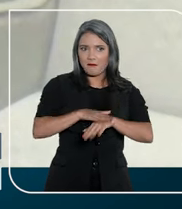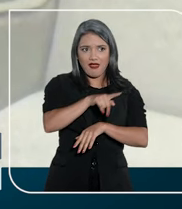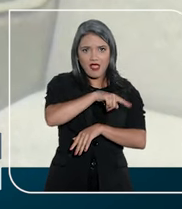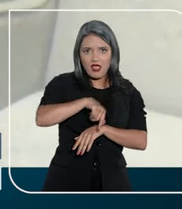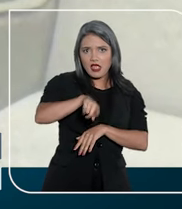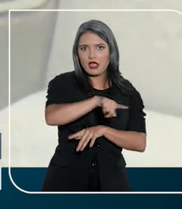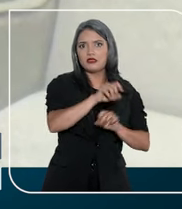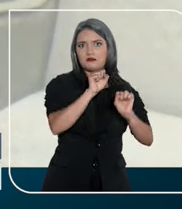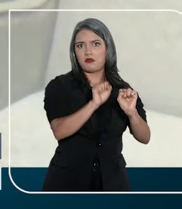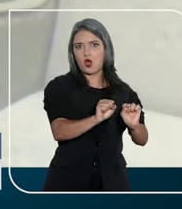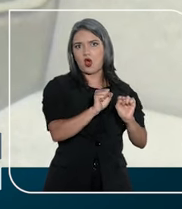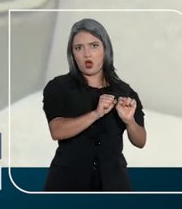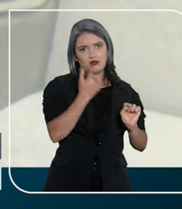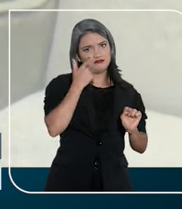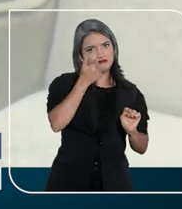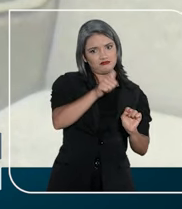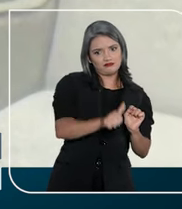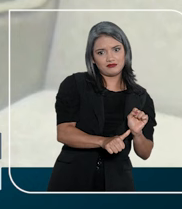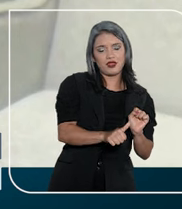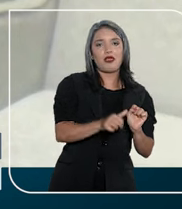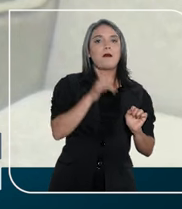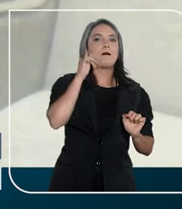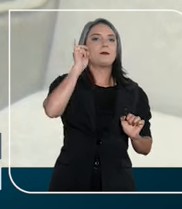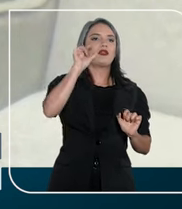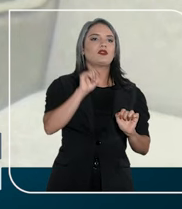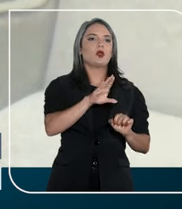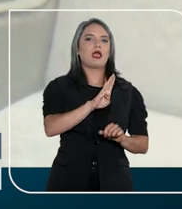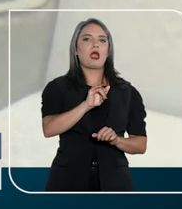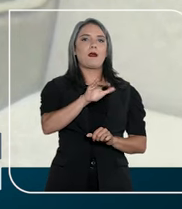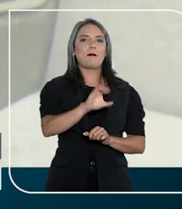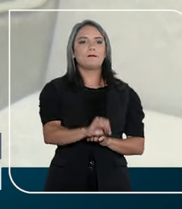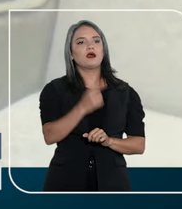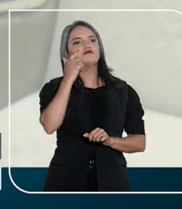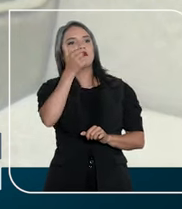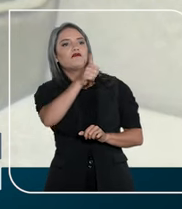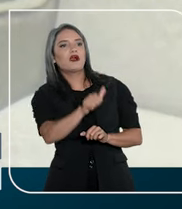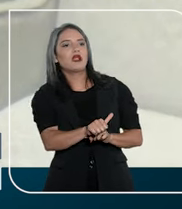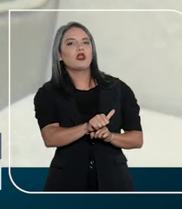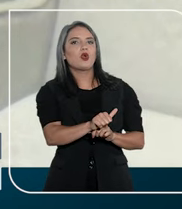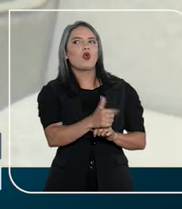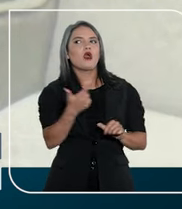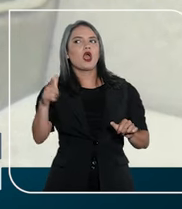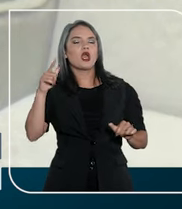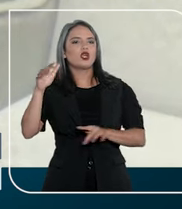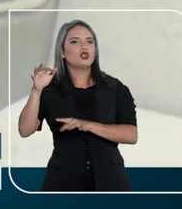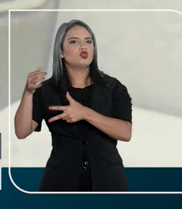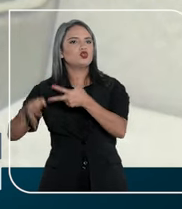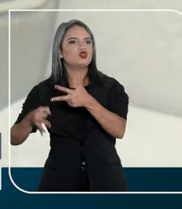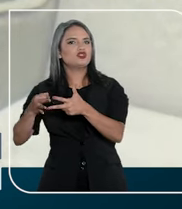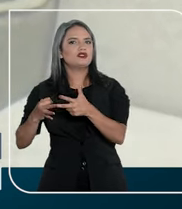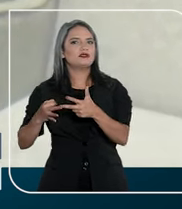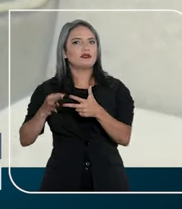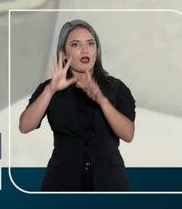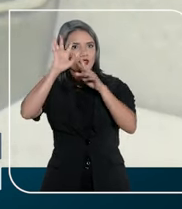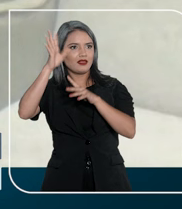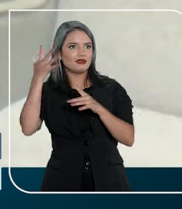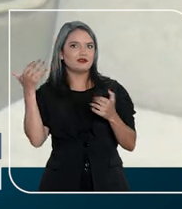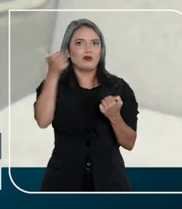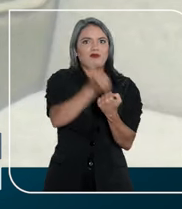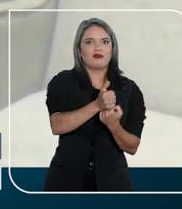de haver uma substituição da decisão das bancas pela decisão do Poder Judiciário, né? Na